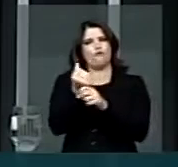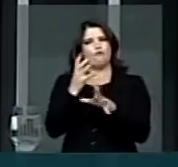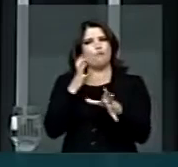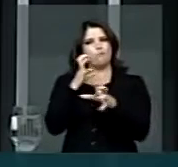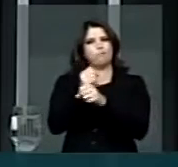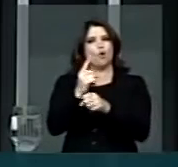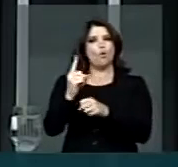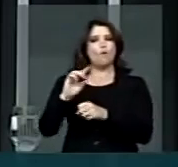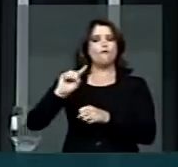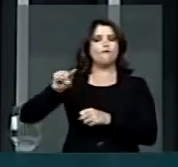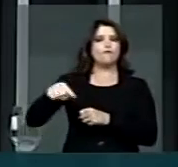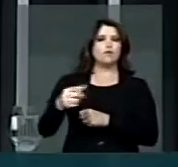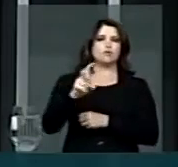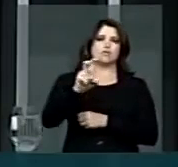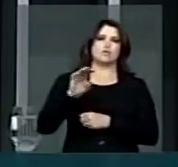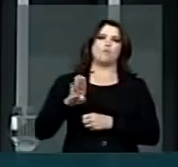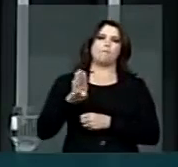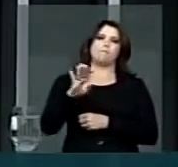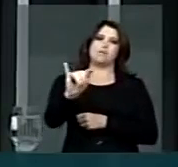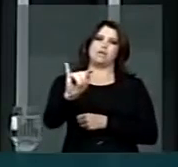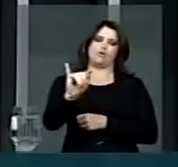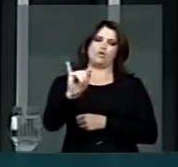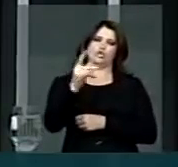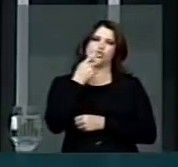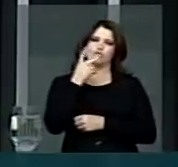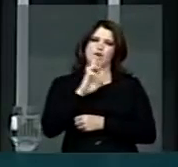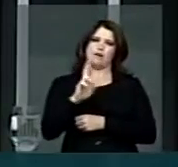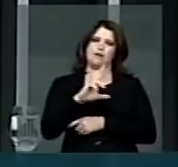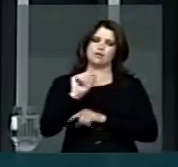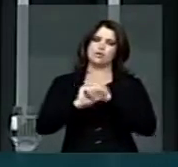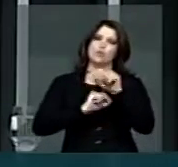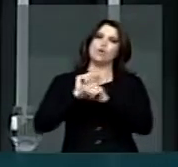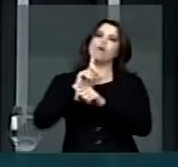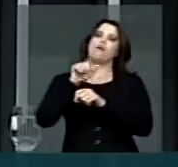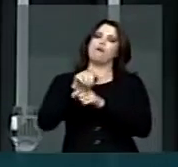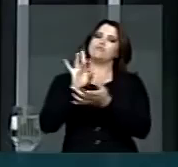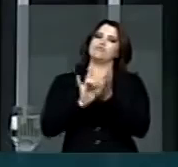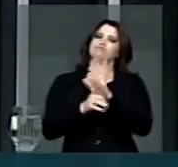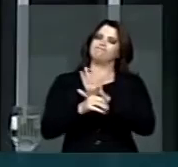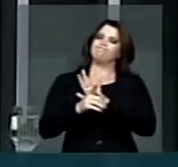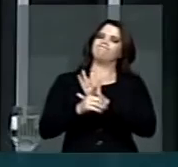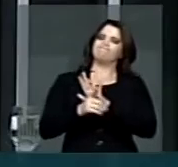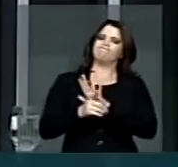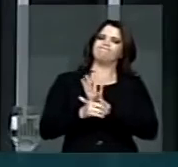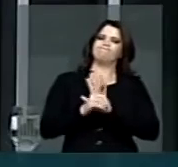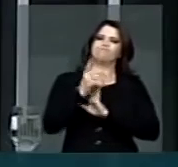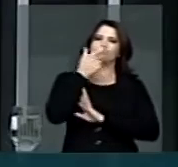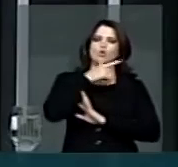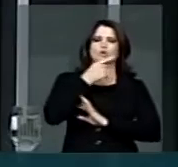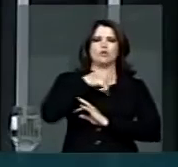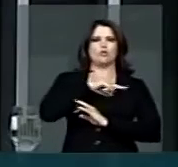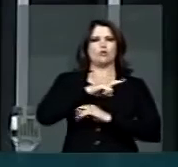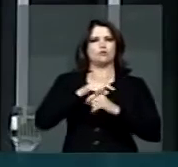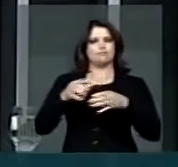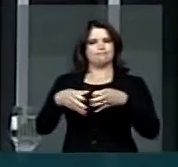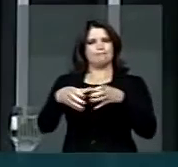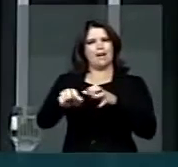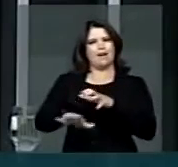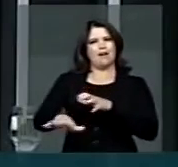em 1,5 bilhões de reais são uma realidade na nossa região.